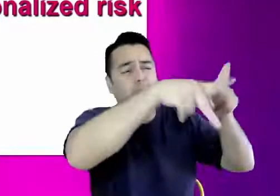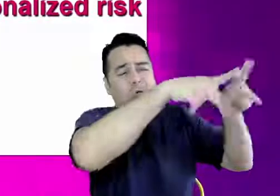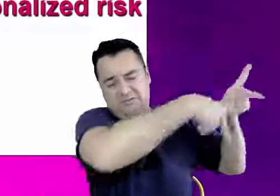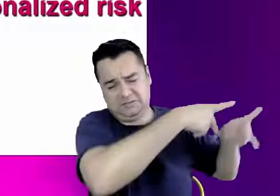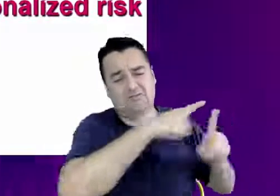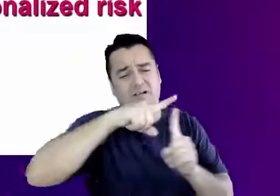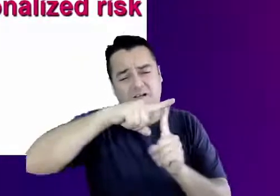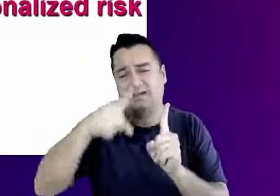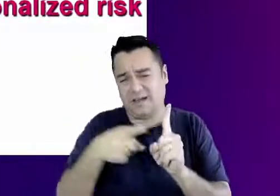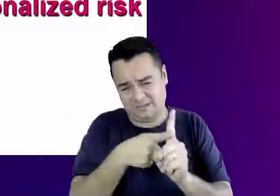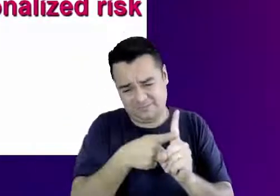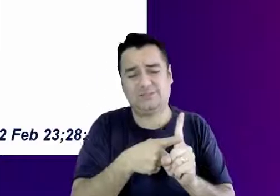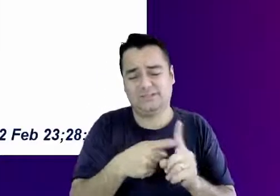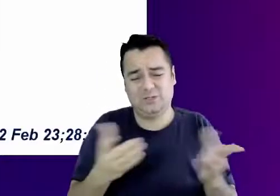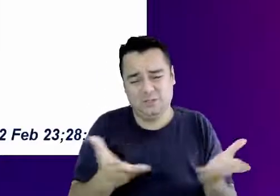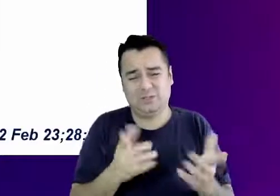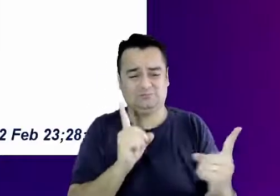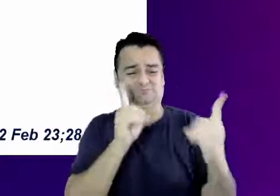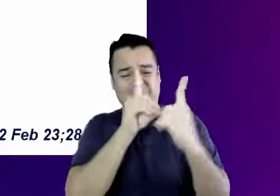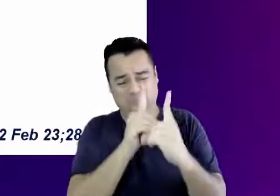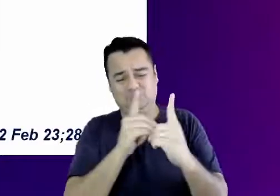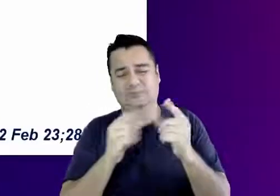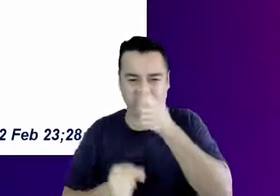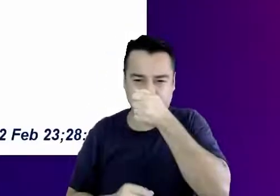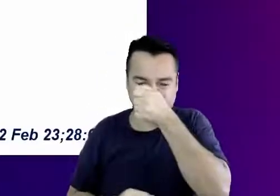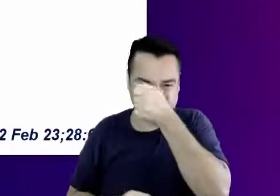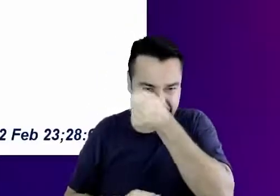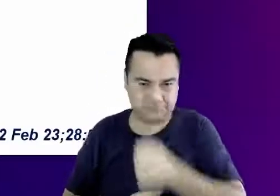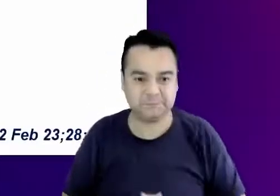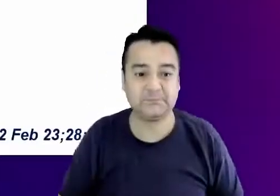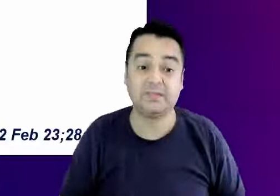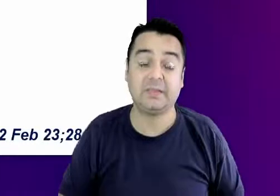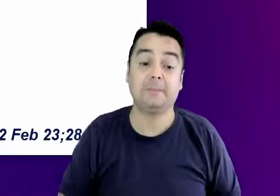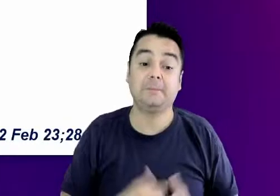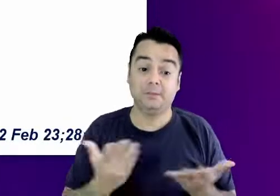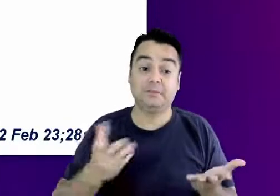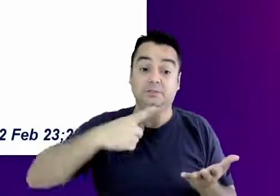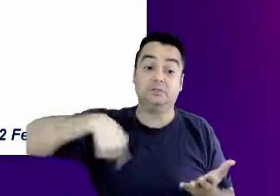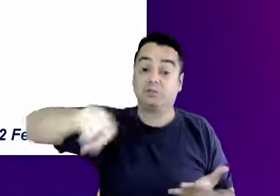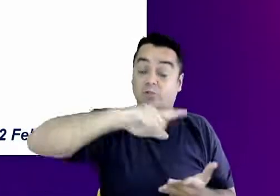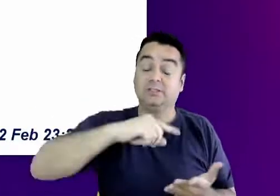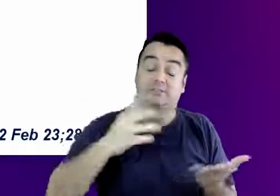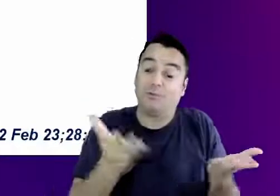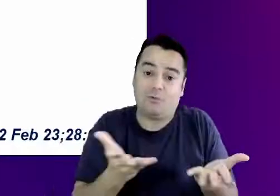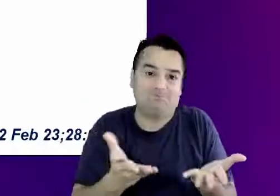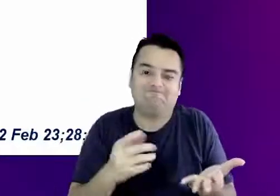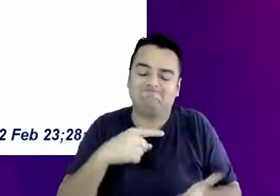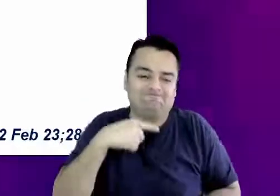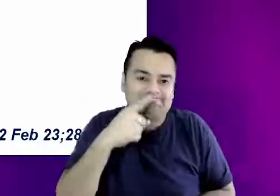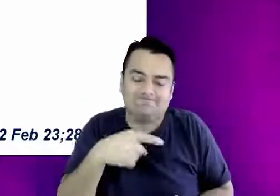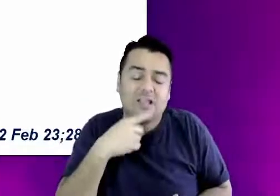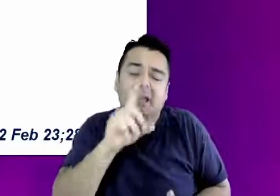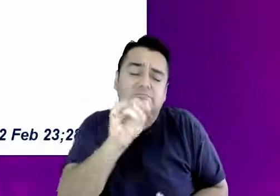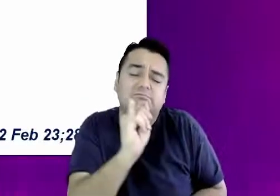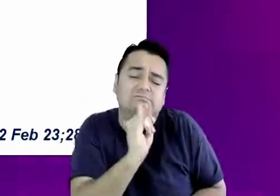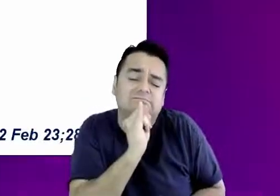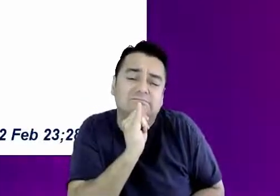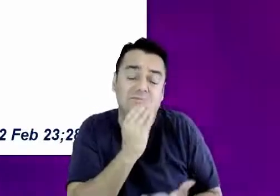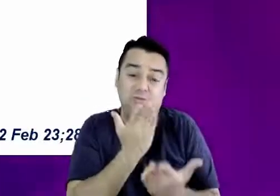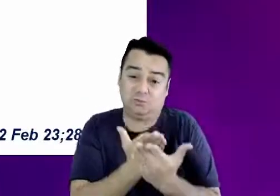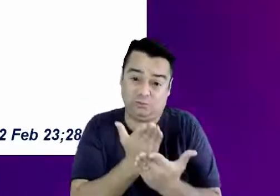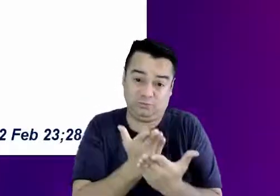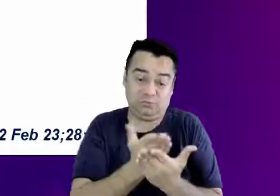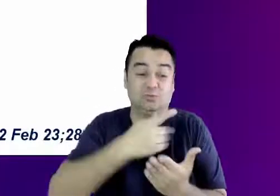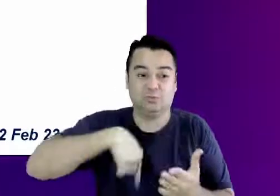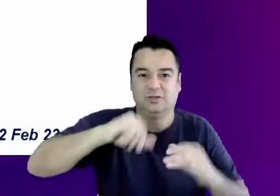da gente no momento. Isso não tem funcionado. Esse é um exemplo de um estudo que acabamos de publicar na Austrália, mas isso